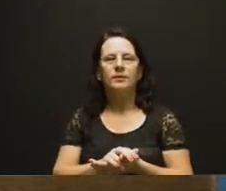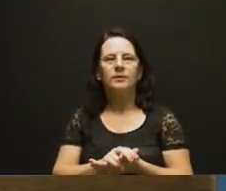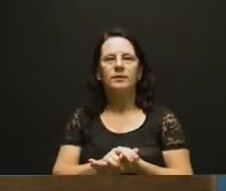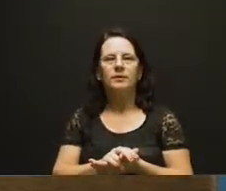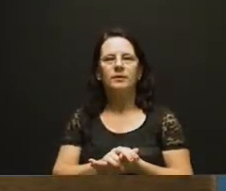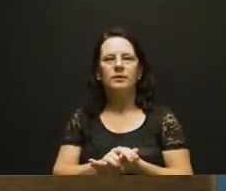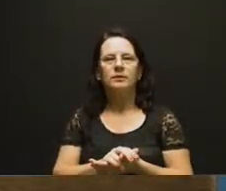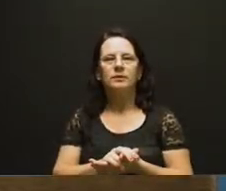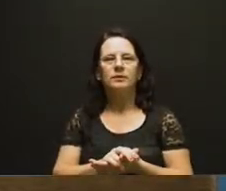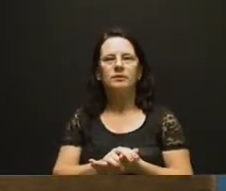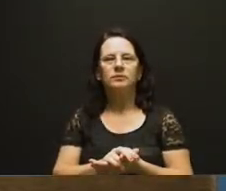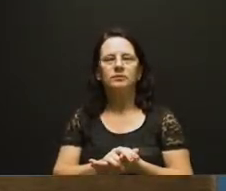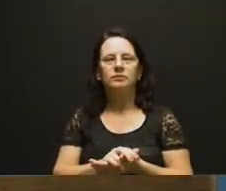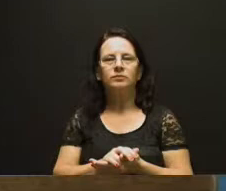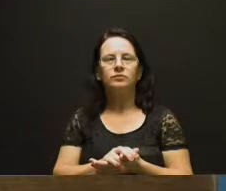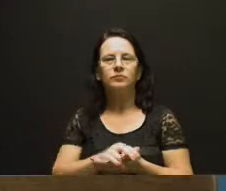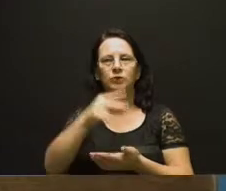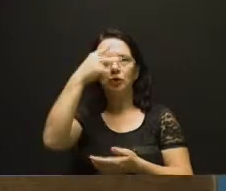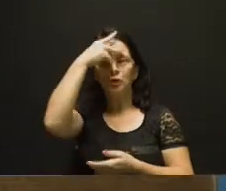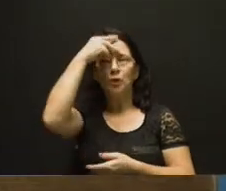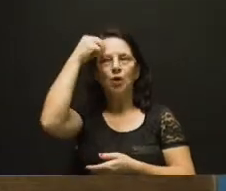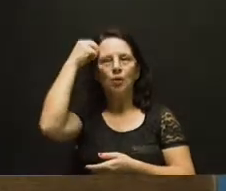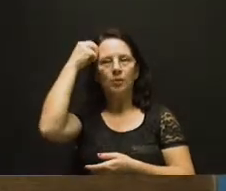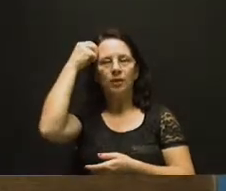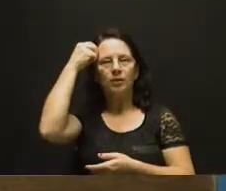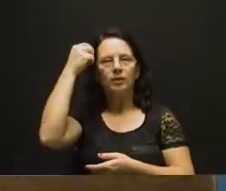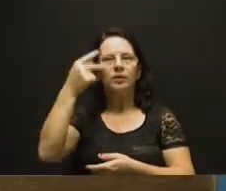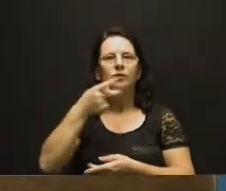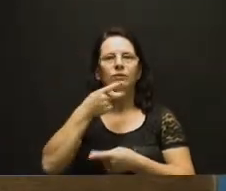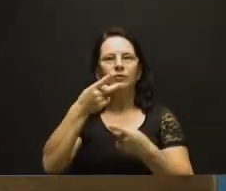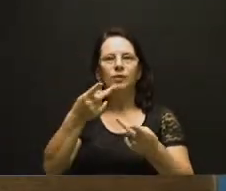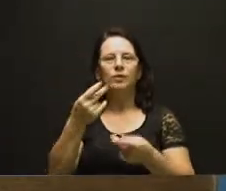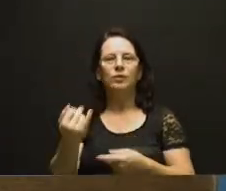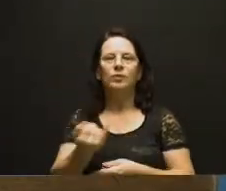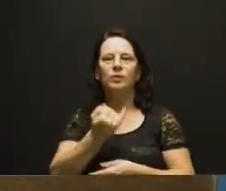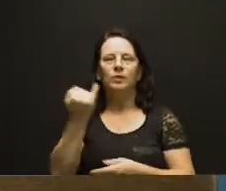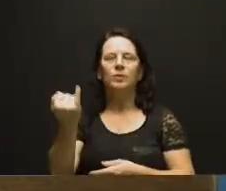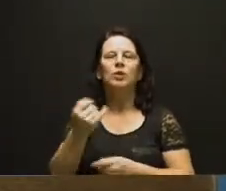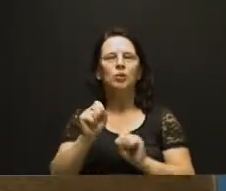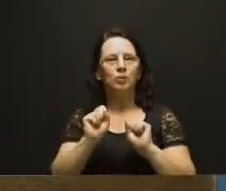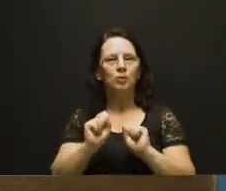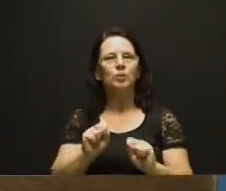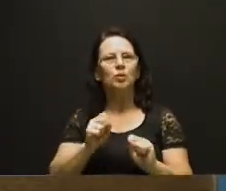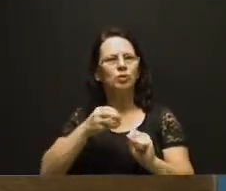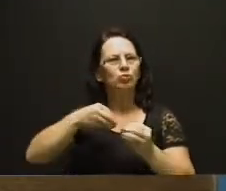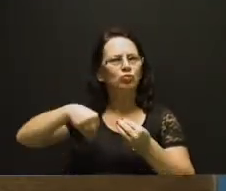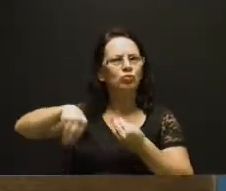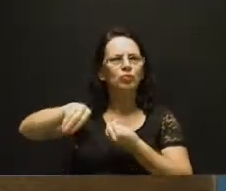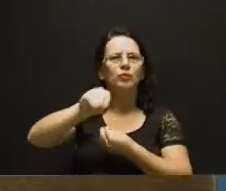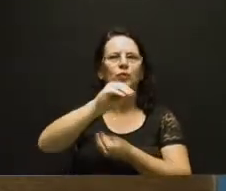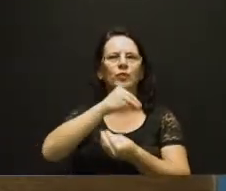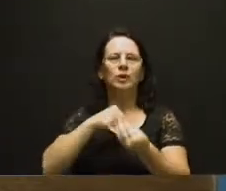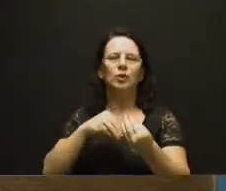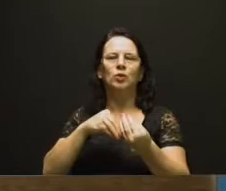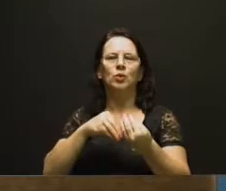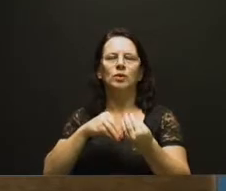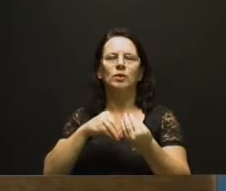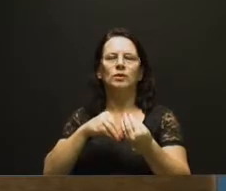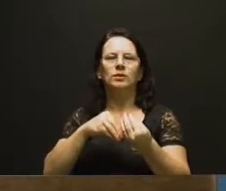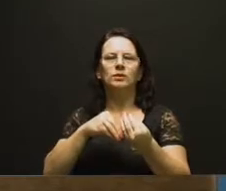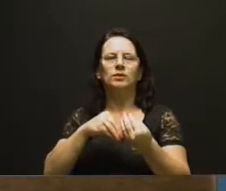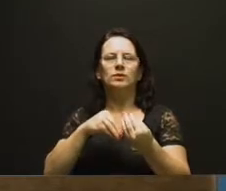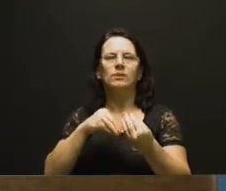o prefeito ele falou algo importante que nós possamos envolver todos com a